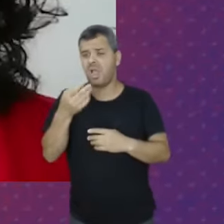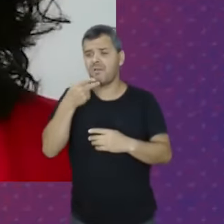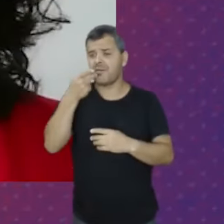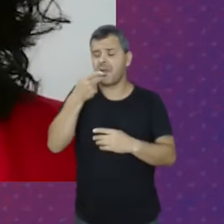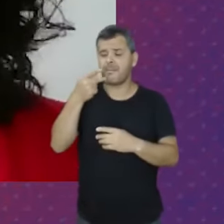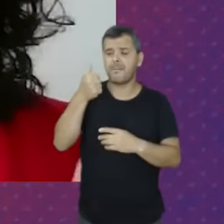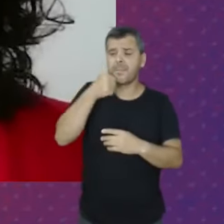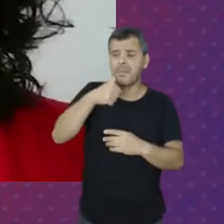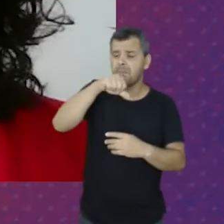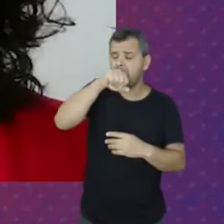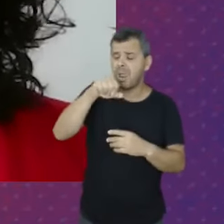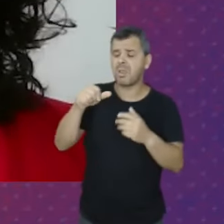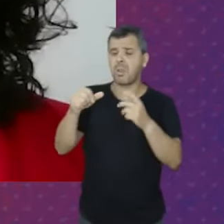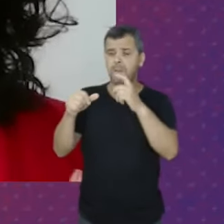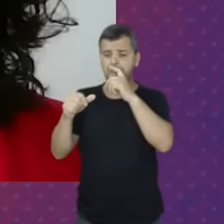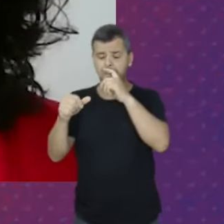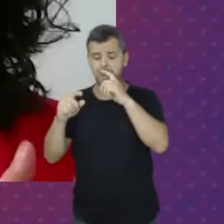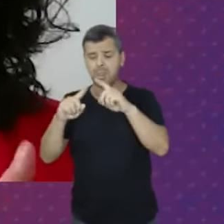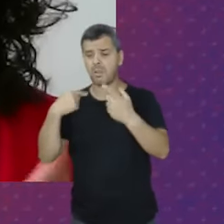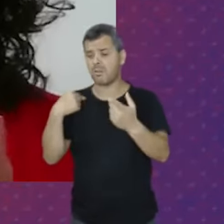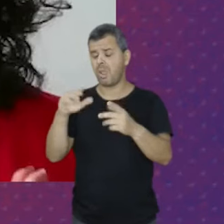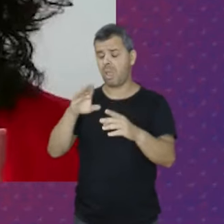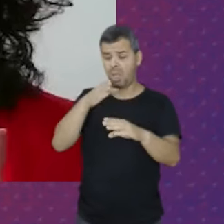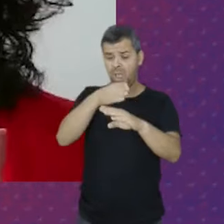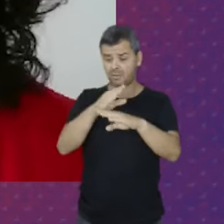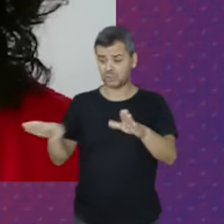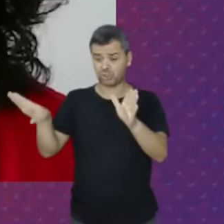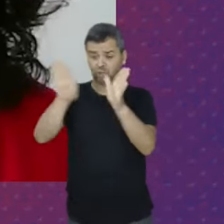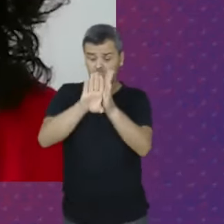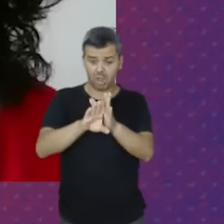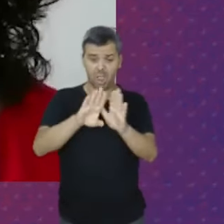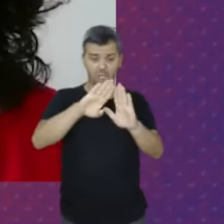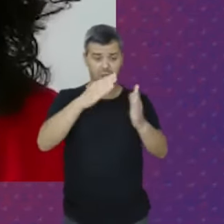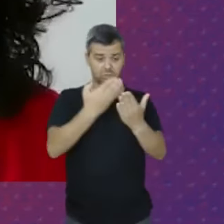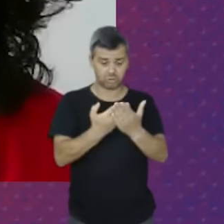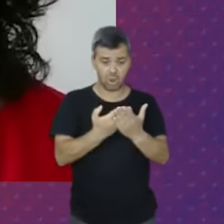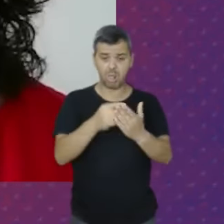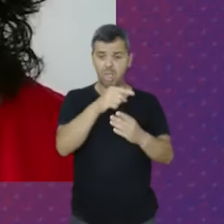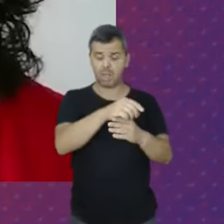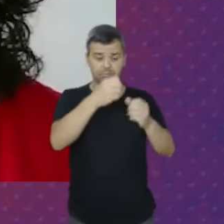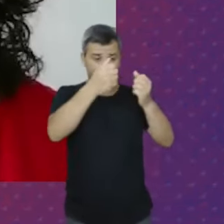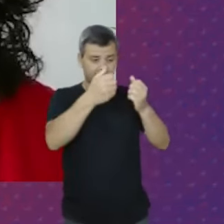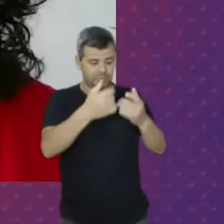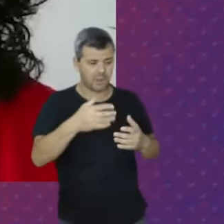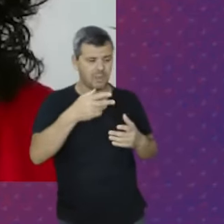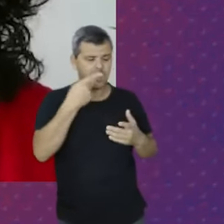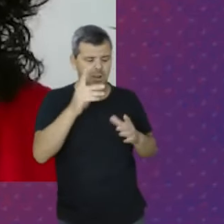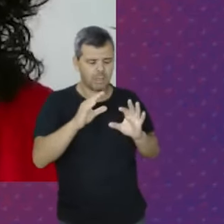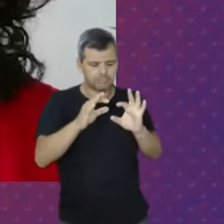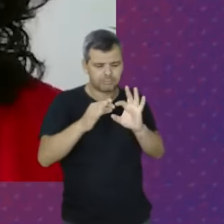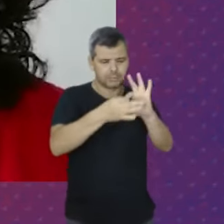geralmente ela revela para essa pessoa da escola com quem ela tem vínculo. E outro